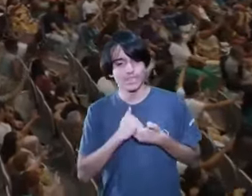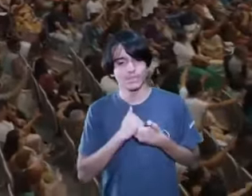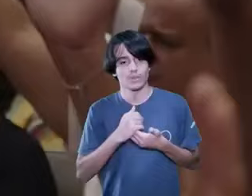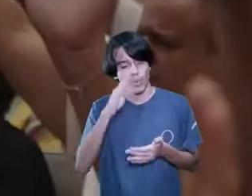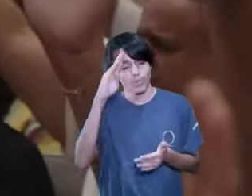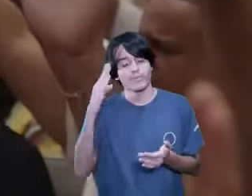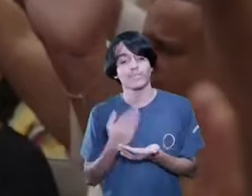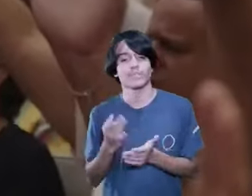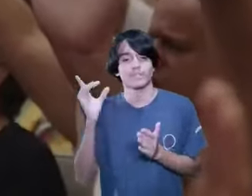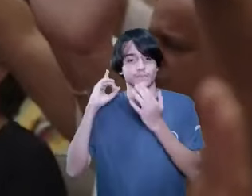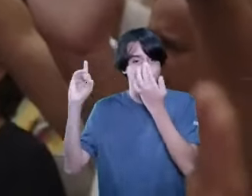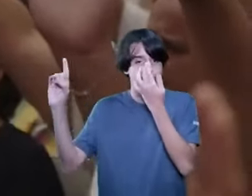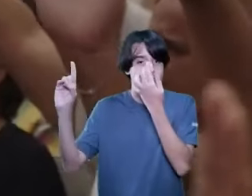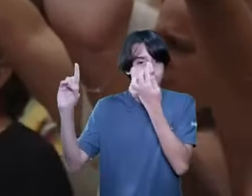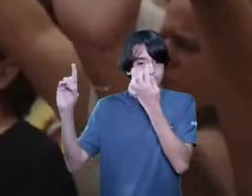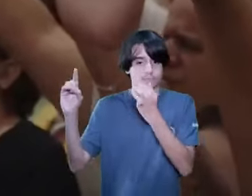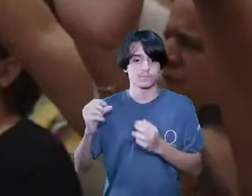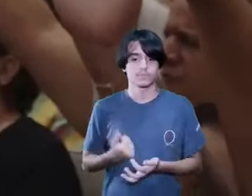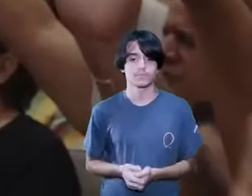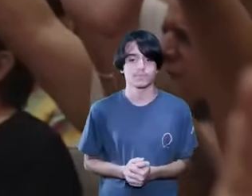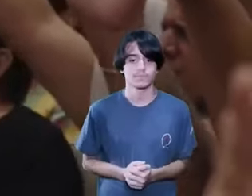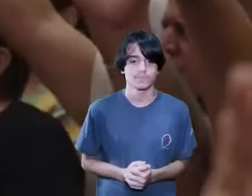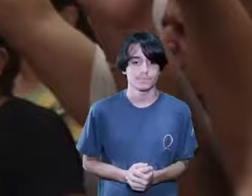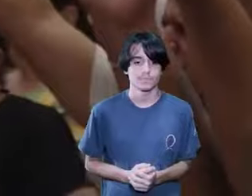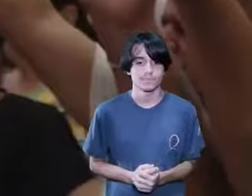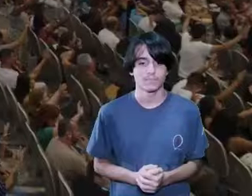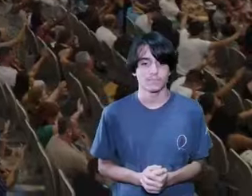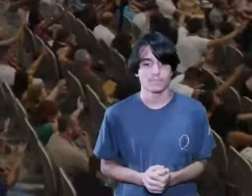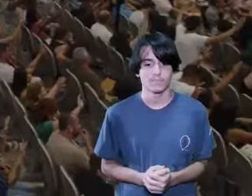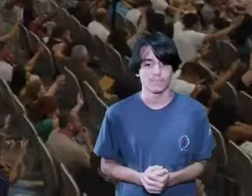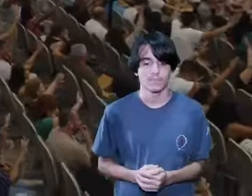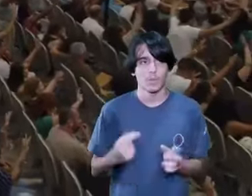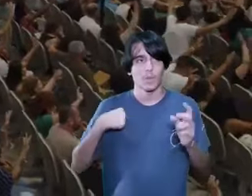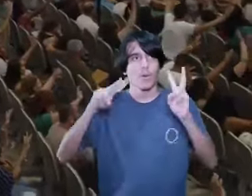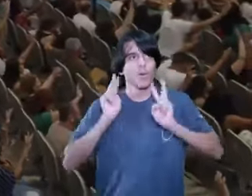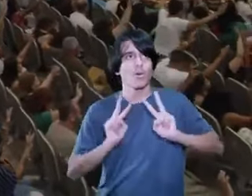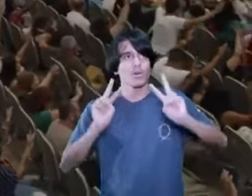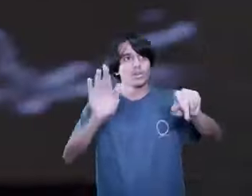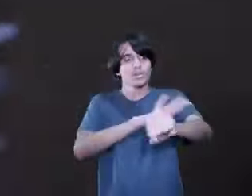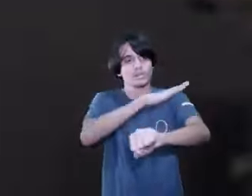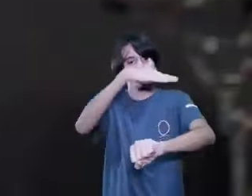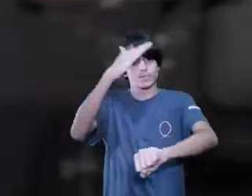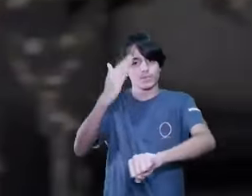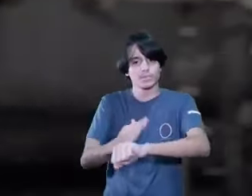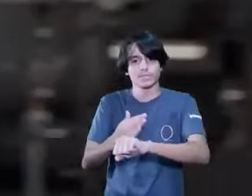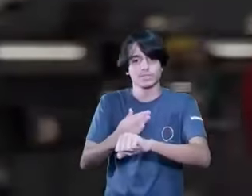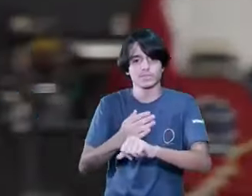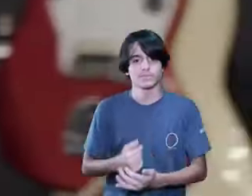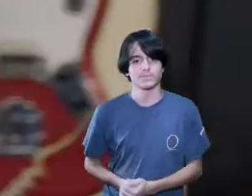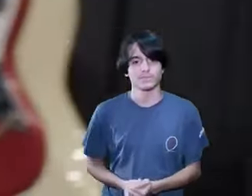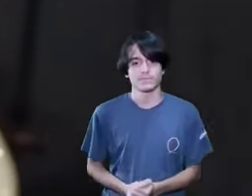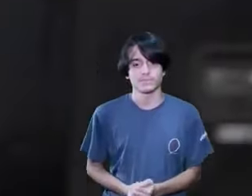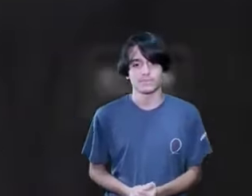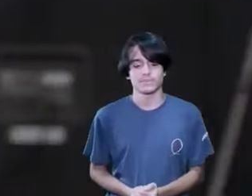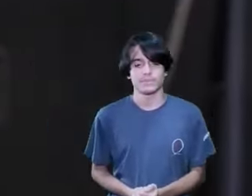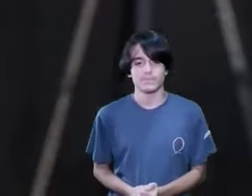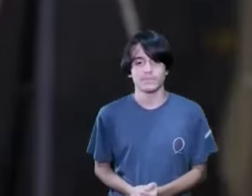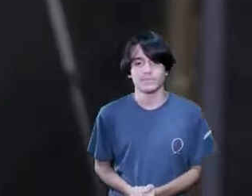confiança no alto. Oh, elevo os meus olhos para os montes. Oh, remacanta na